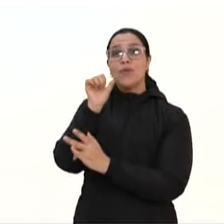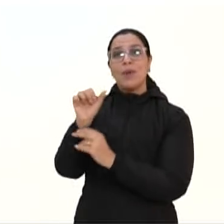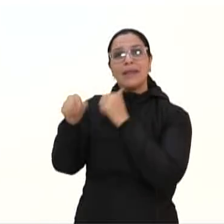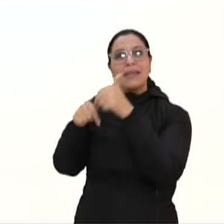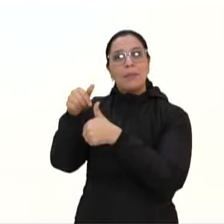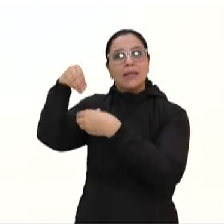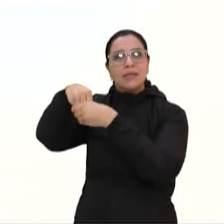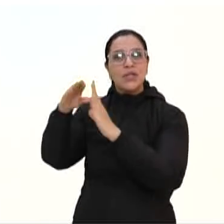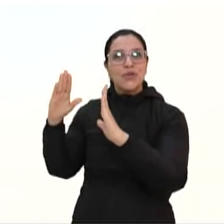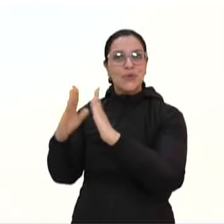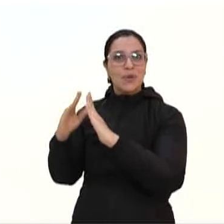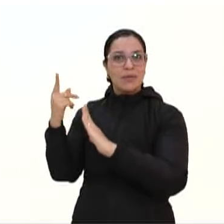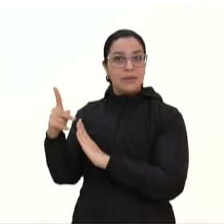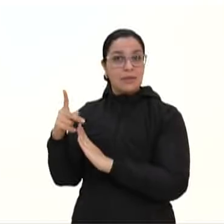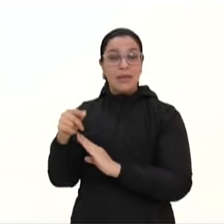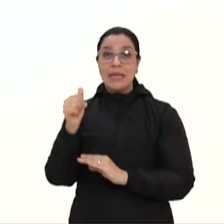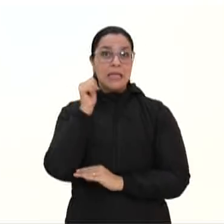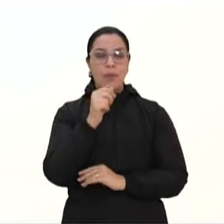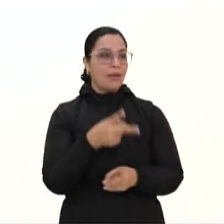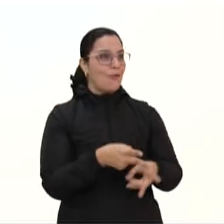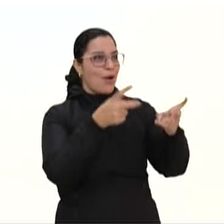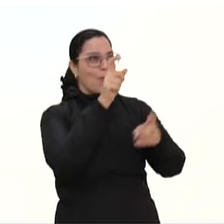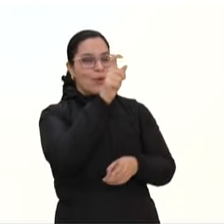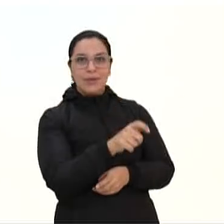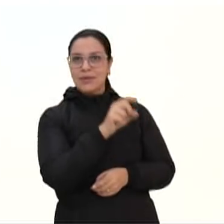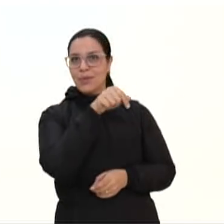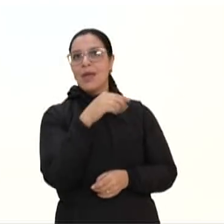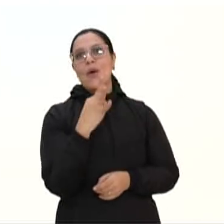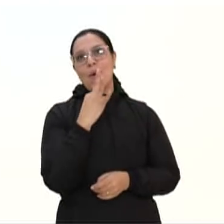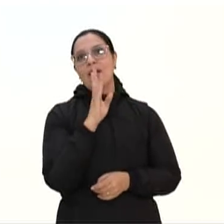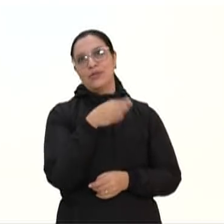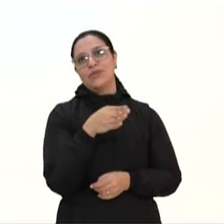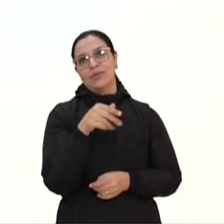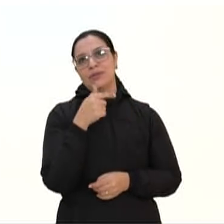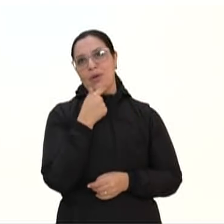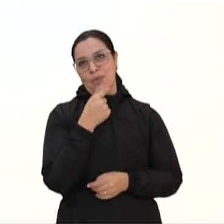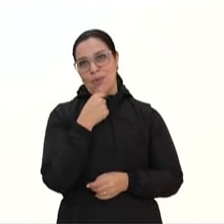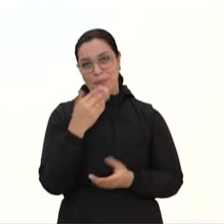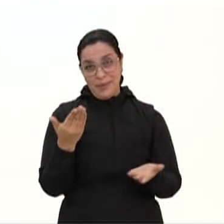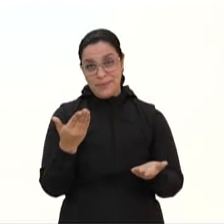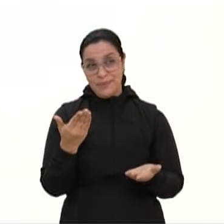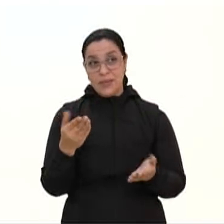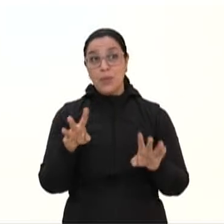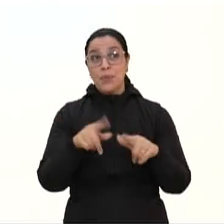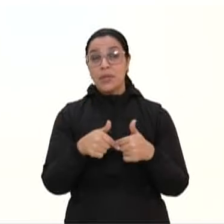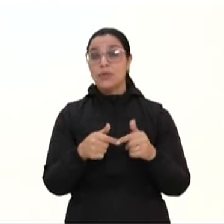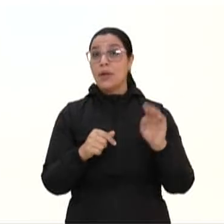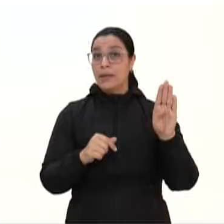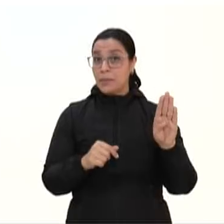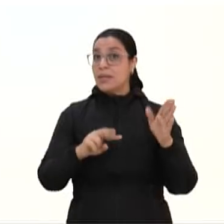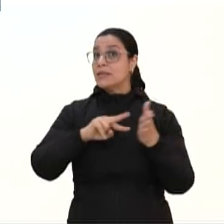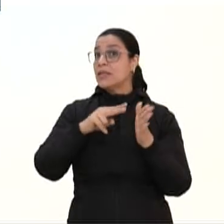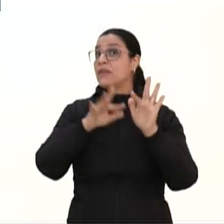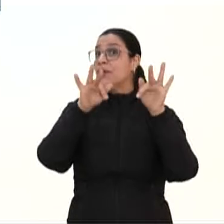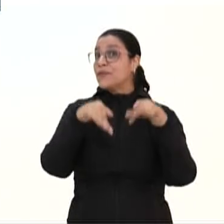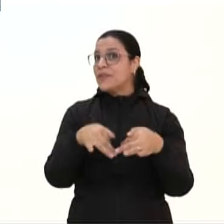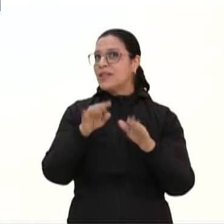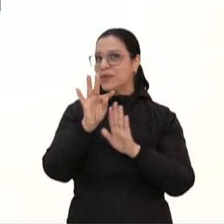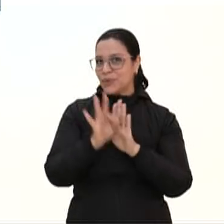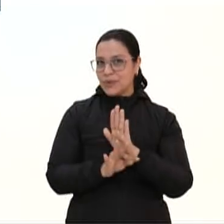moça no ônibus vai pagar a passagem. Aí nós temos a letra B, a moça só faltou morrer